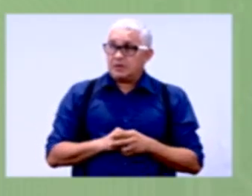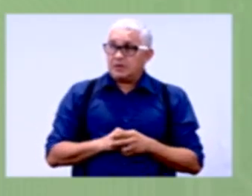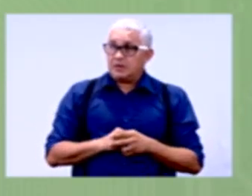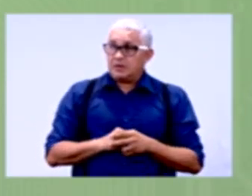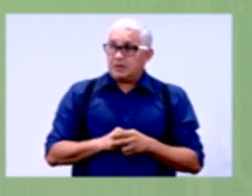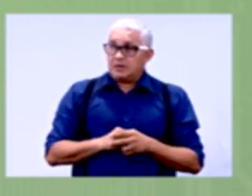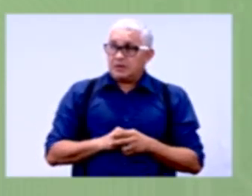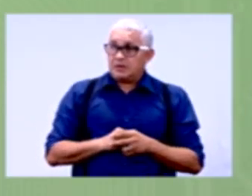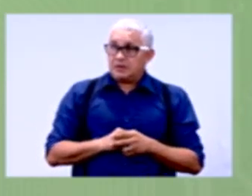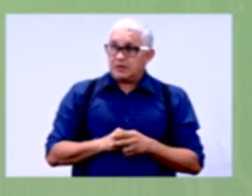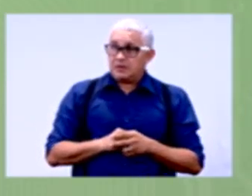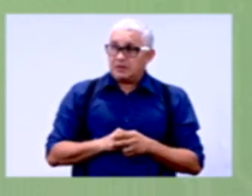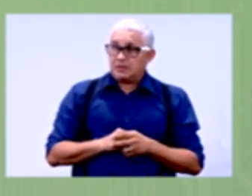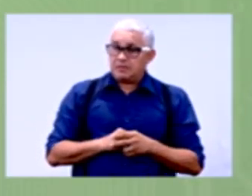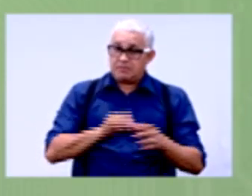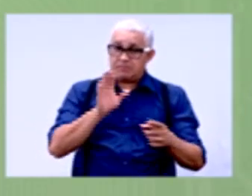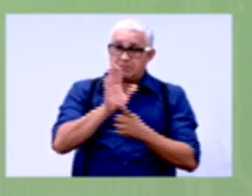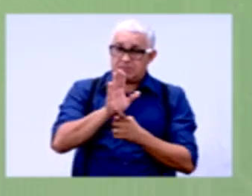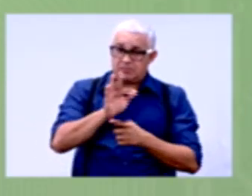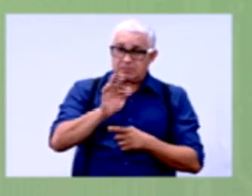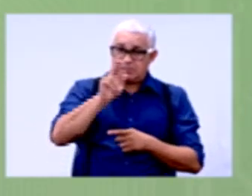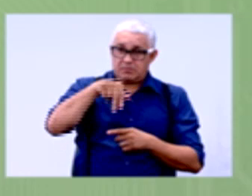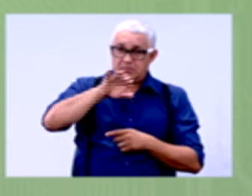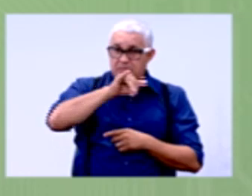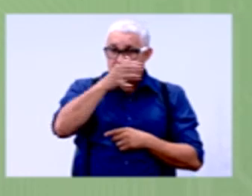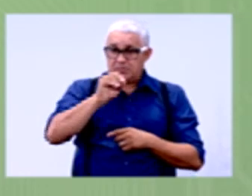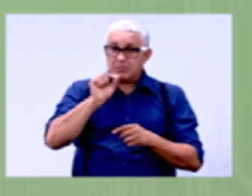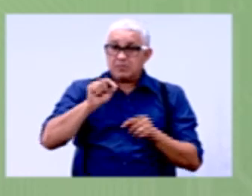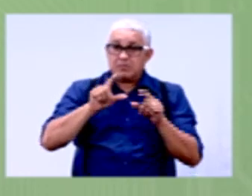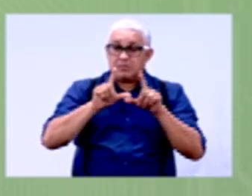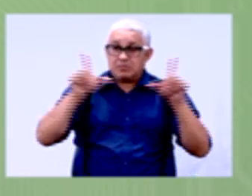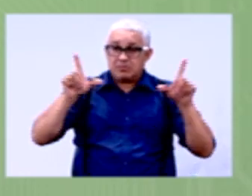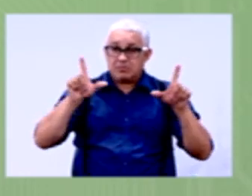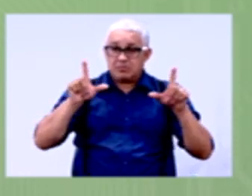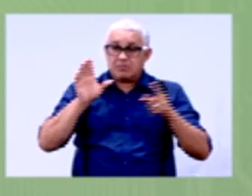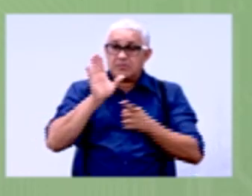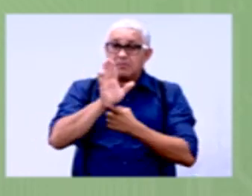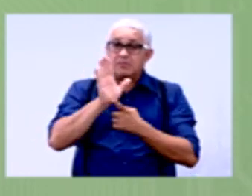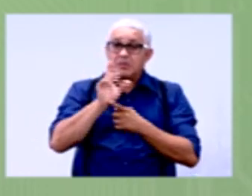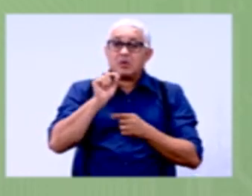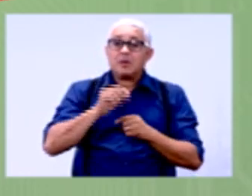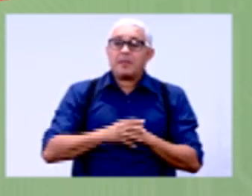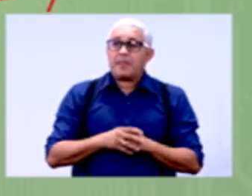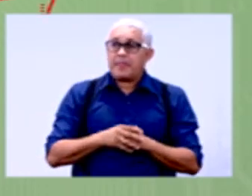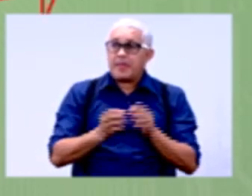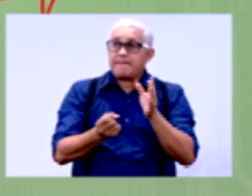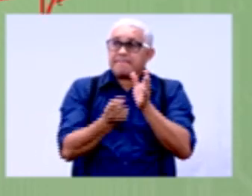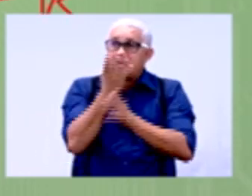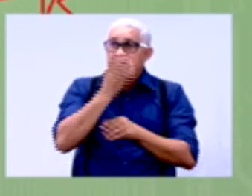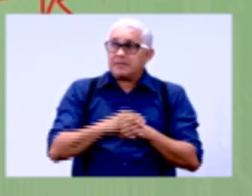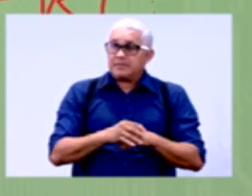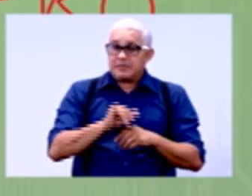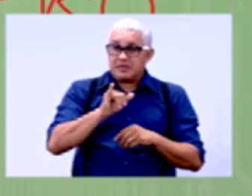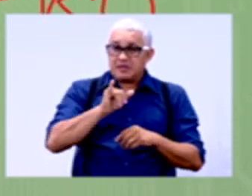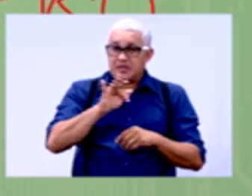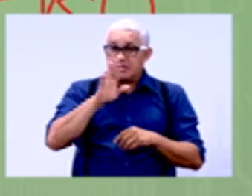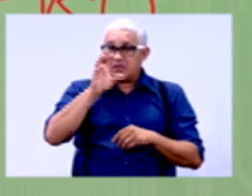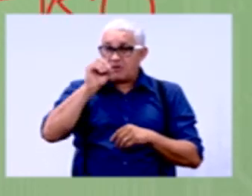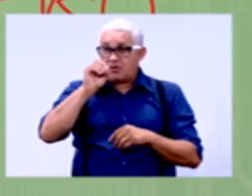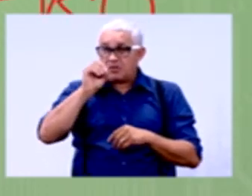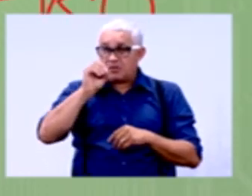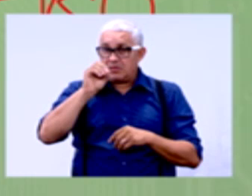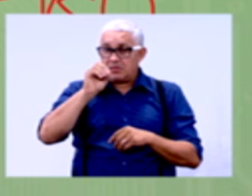quando essa informação for chamada aqui embaixo, o que vai aparecer na tela? Vai aparecer ifro.